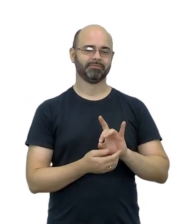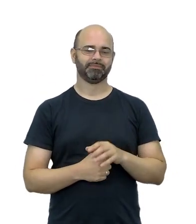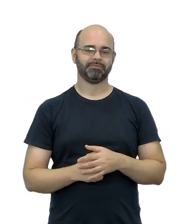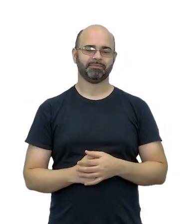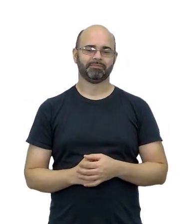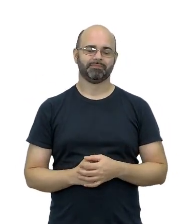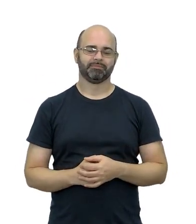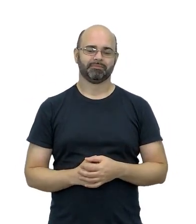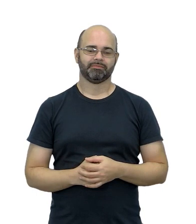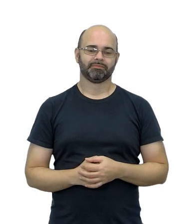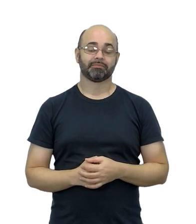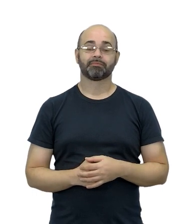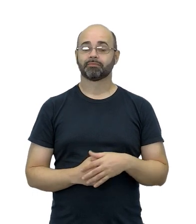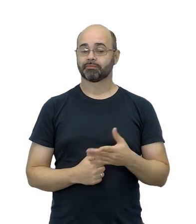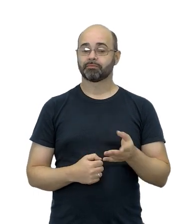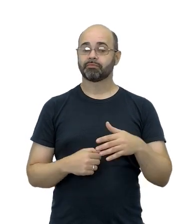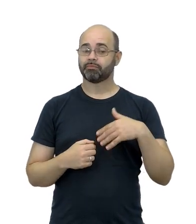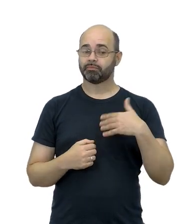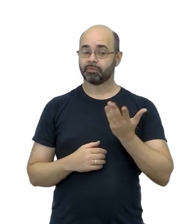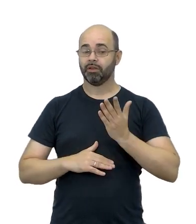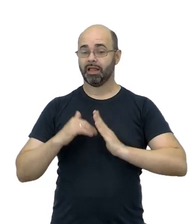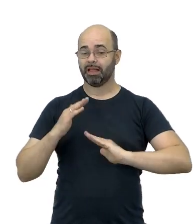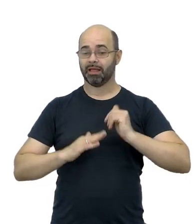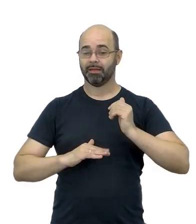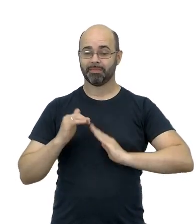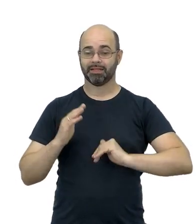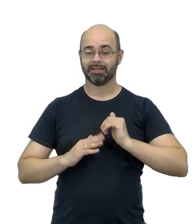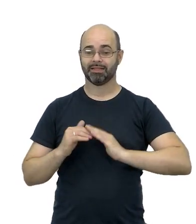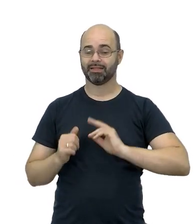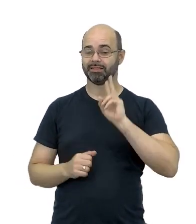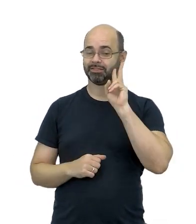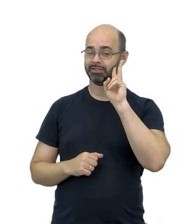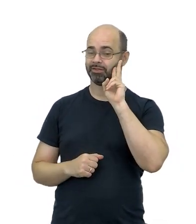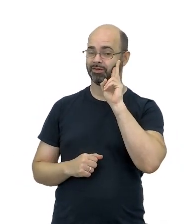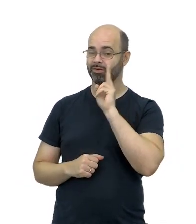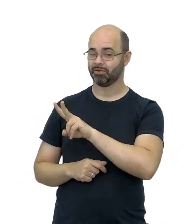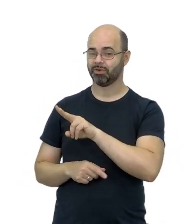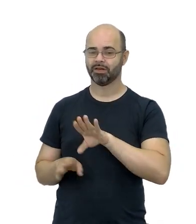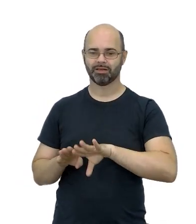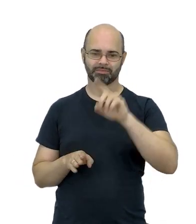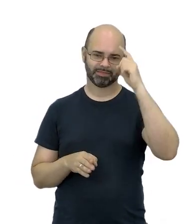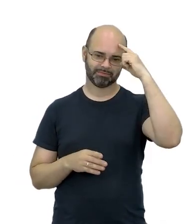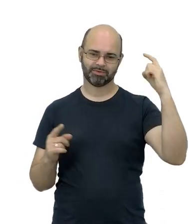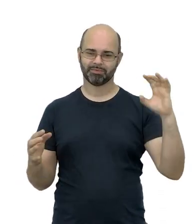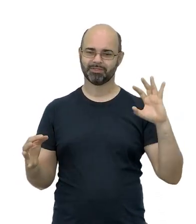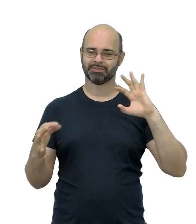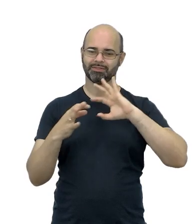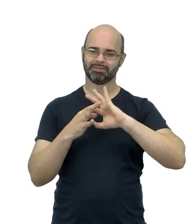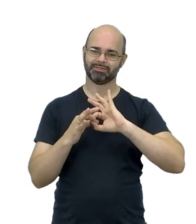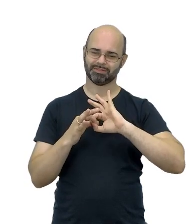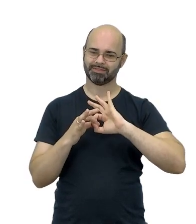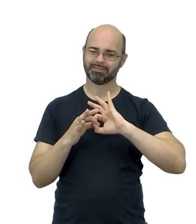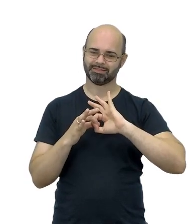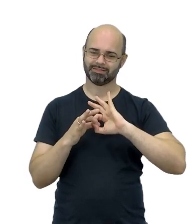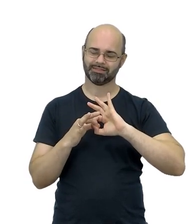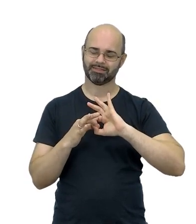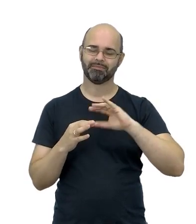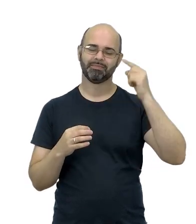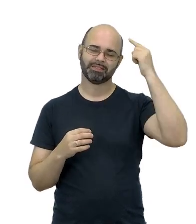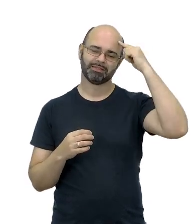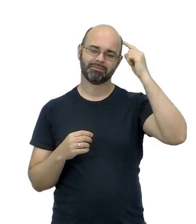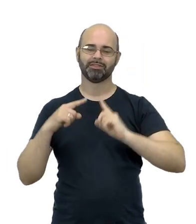a gente olha ali para as habilidades, né, e ao mesmo tempo a gente faz essa conexão com os tipos de